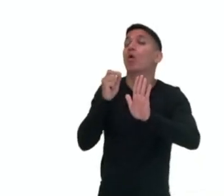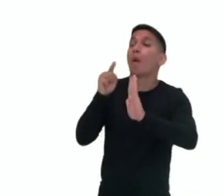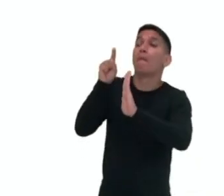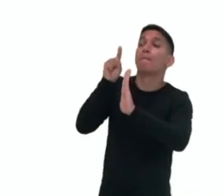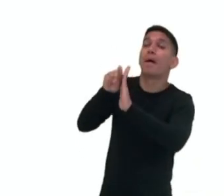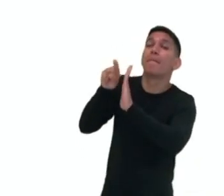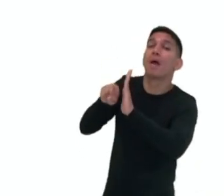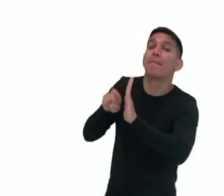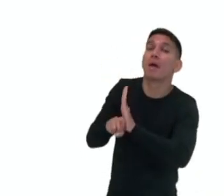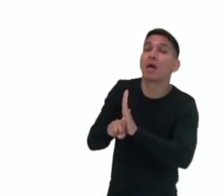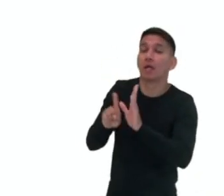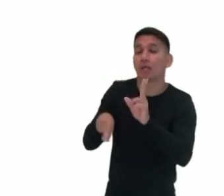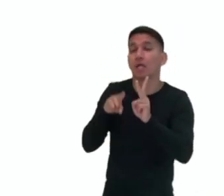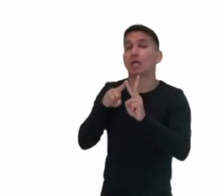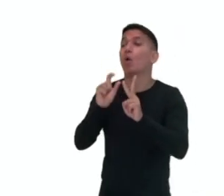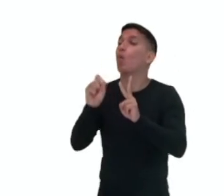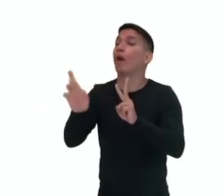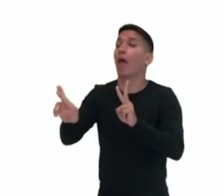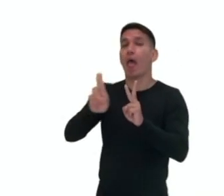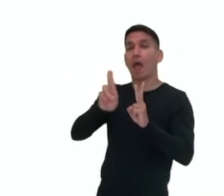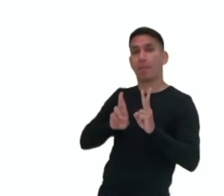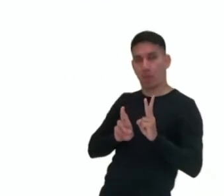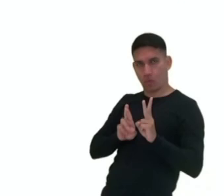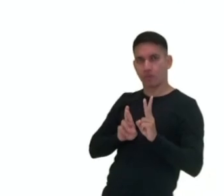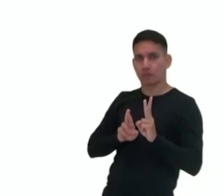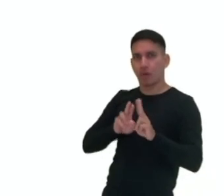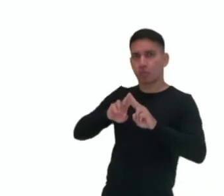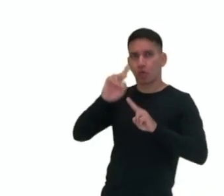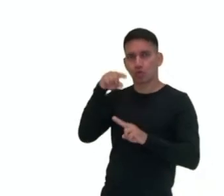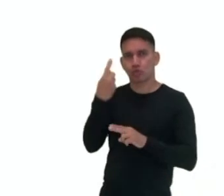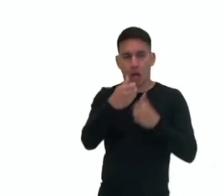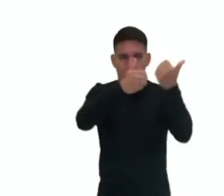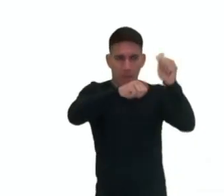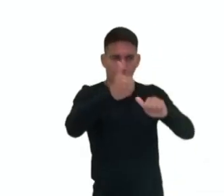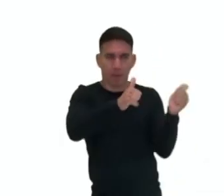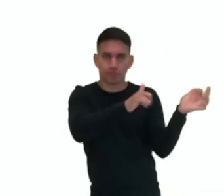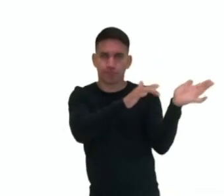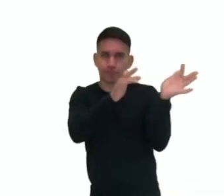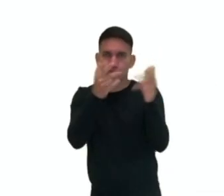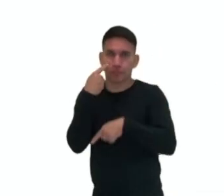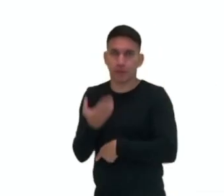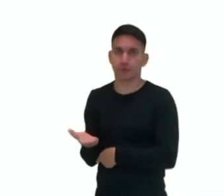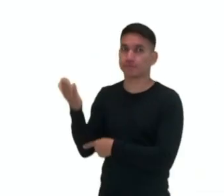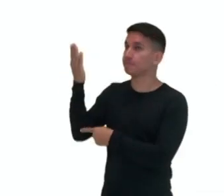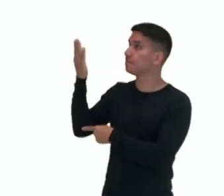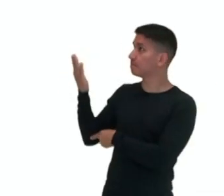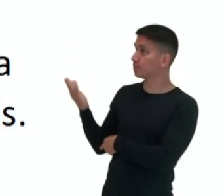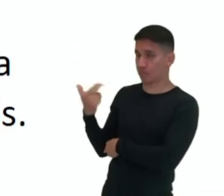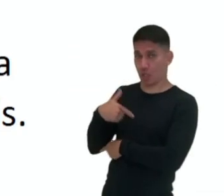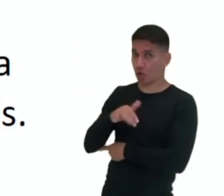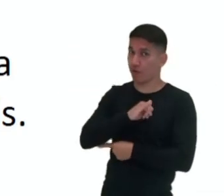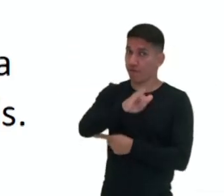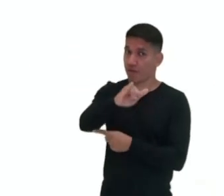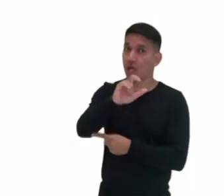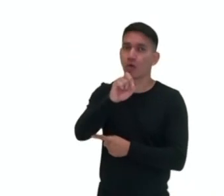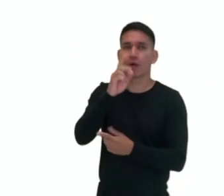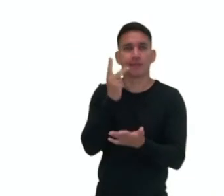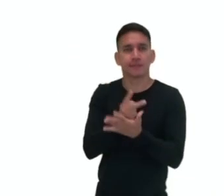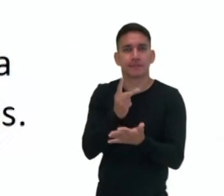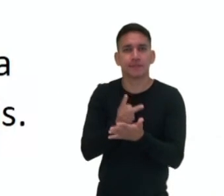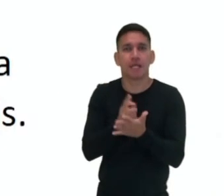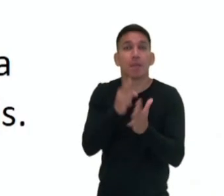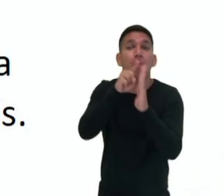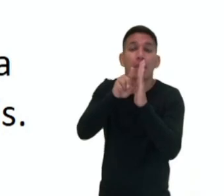e o que é fala do entrevistado. No que nós analisamos aqui, ó, você percebeu, e eu fui te falando, que sempre as perguntas